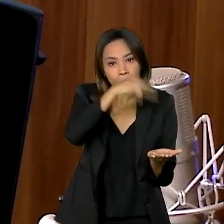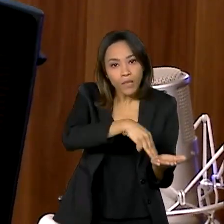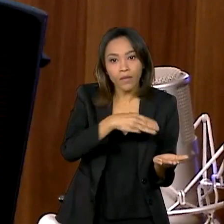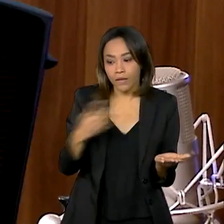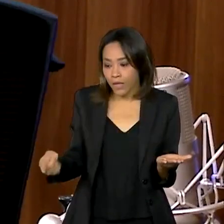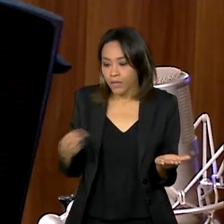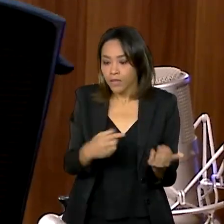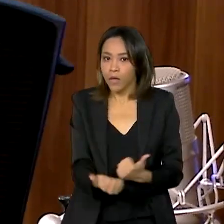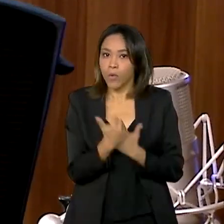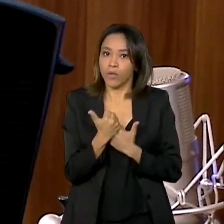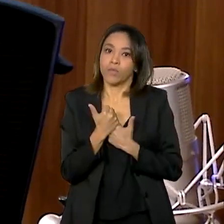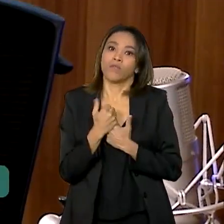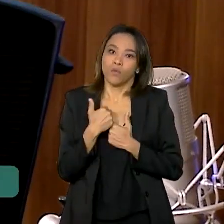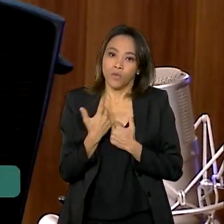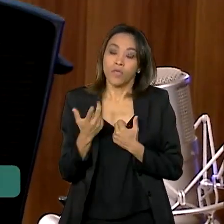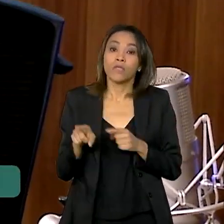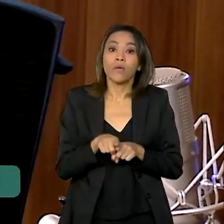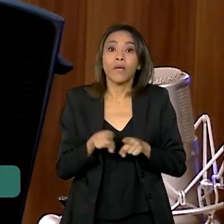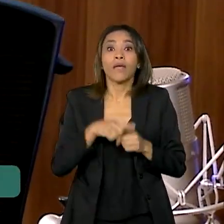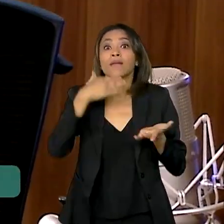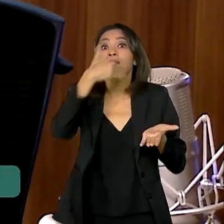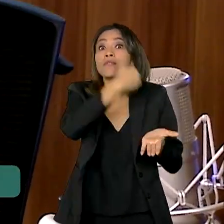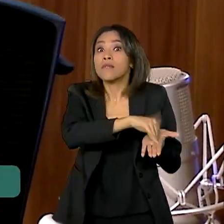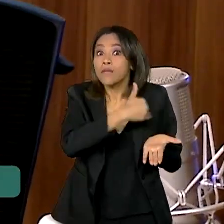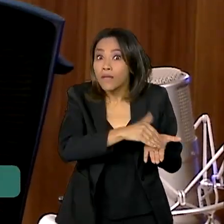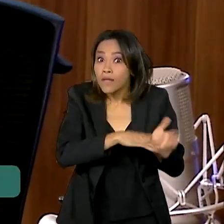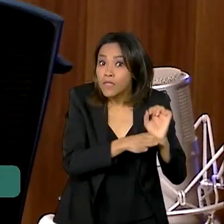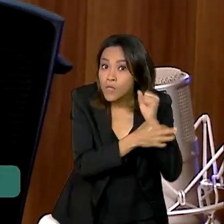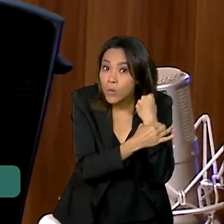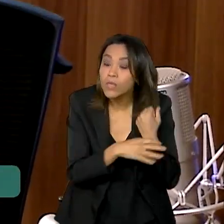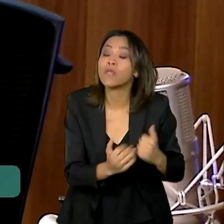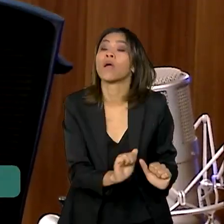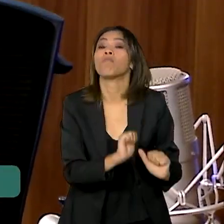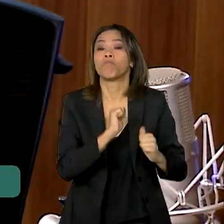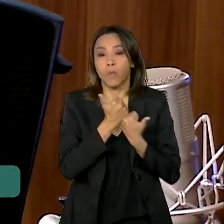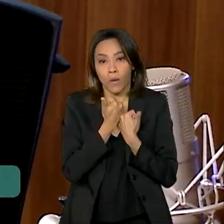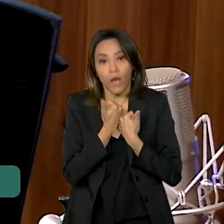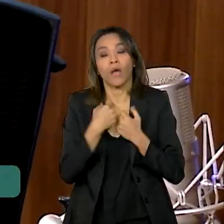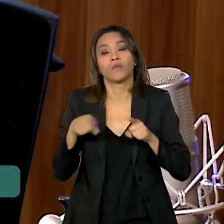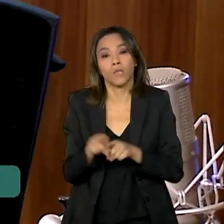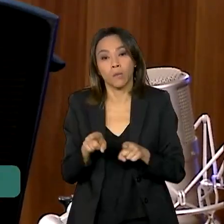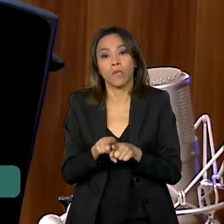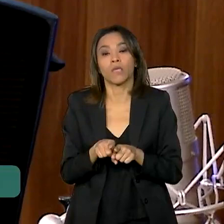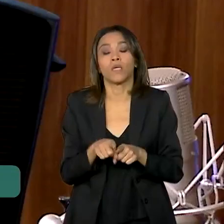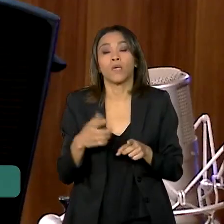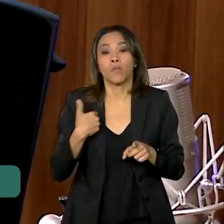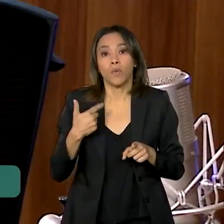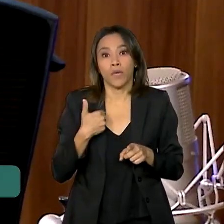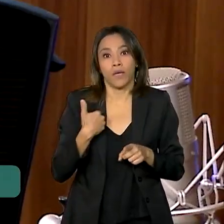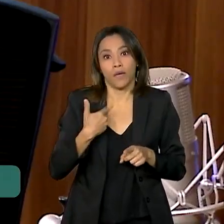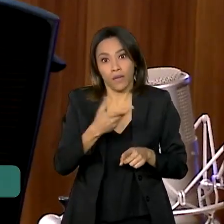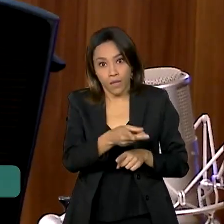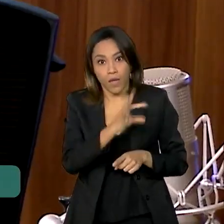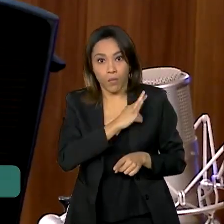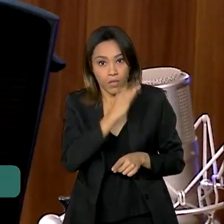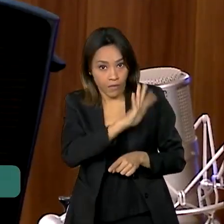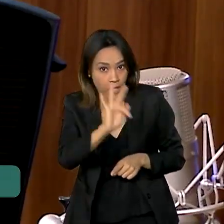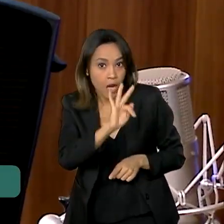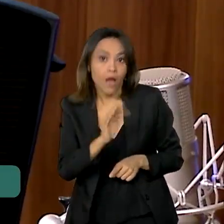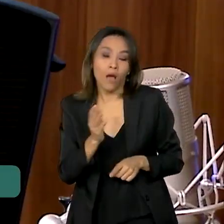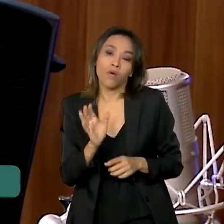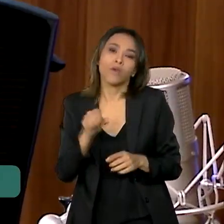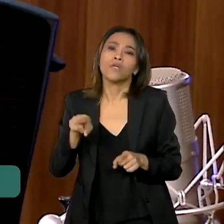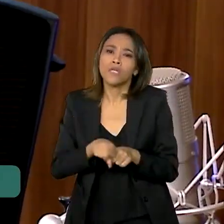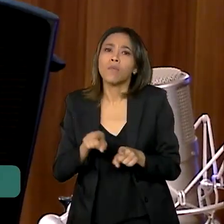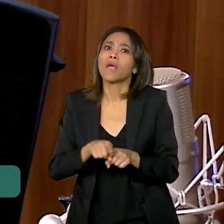importante. A Secretaria de Segurança Pública tem nos apoiado, porque além dos federais, né, como a ABIN, a Polícia Federal, e a